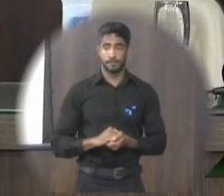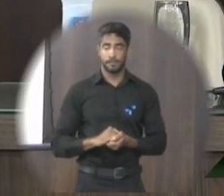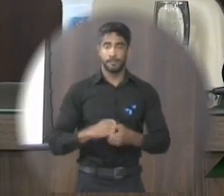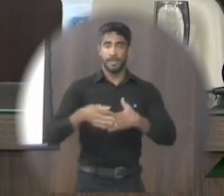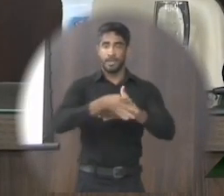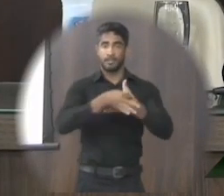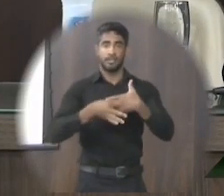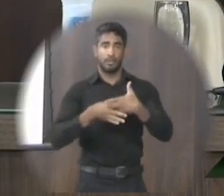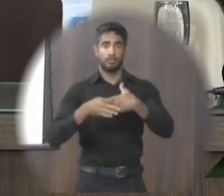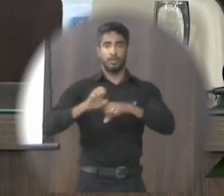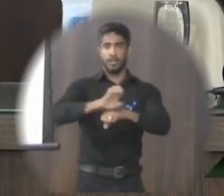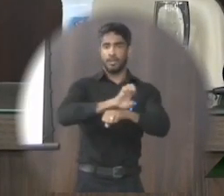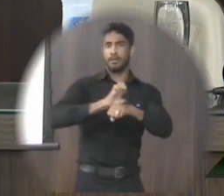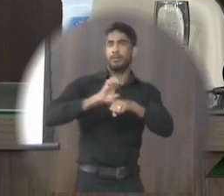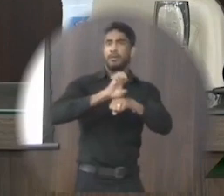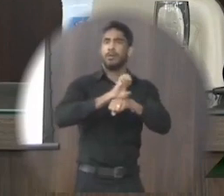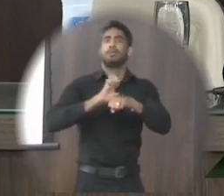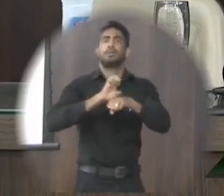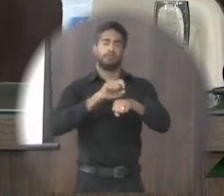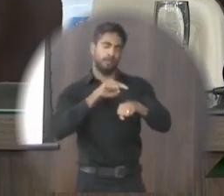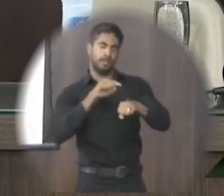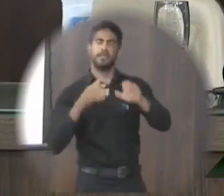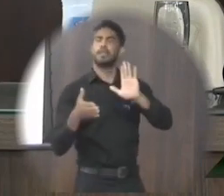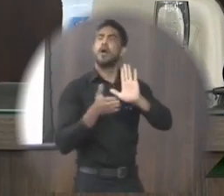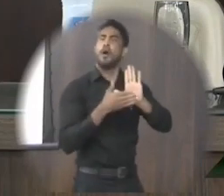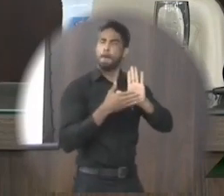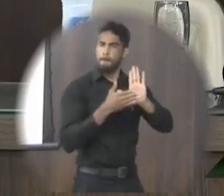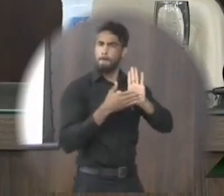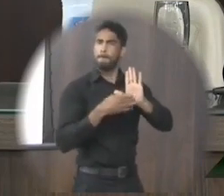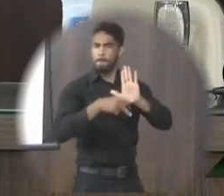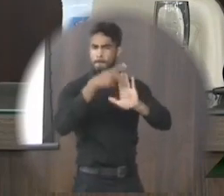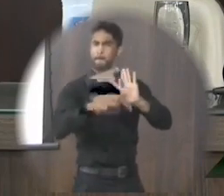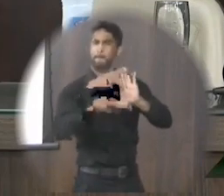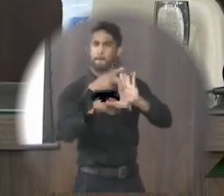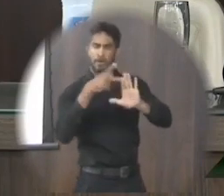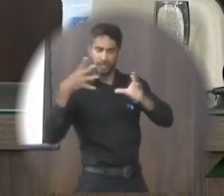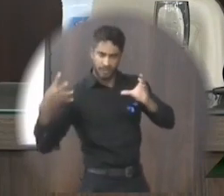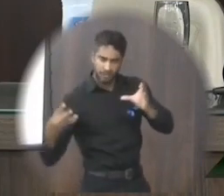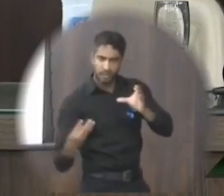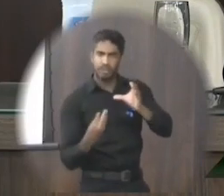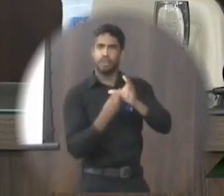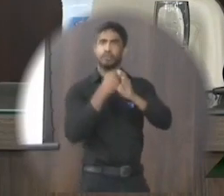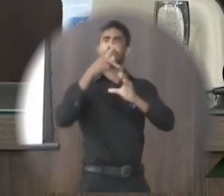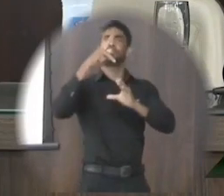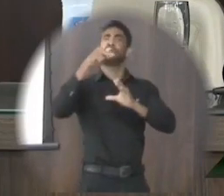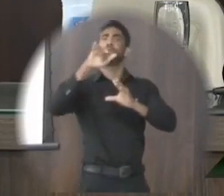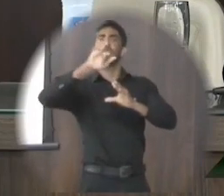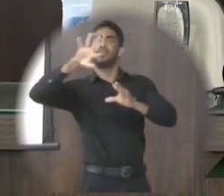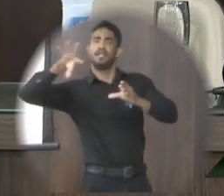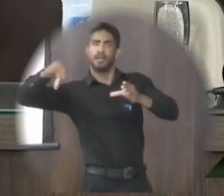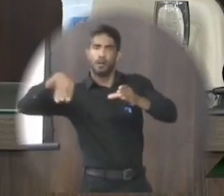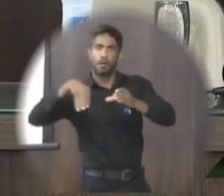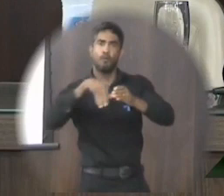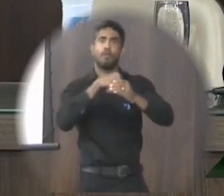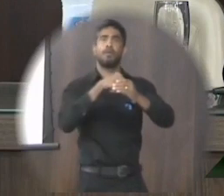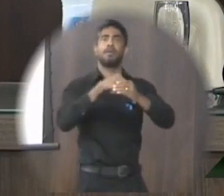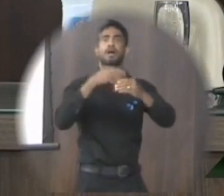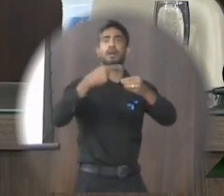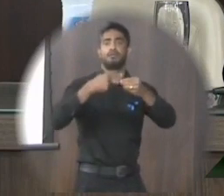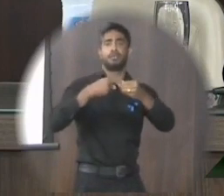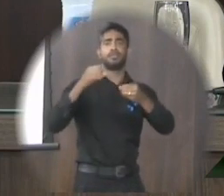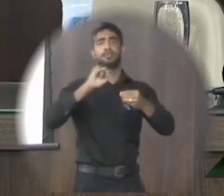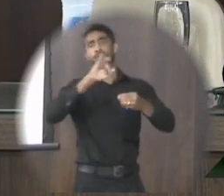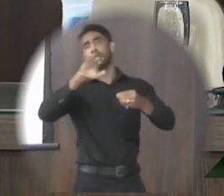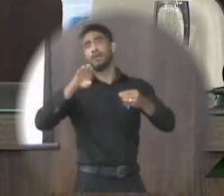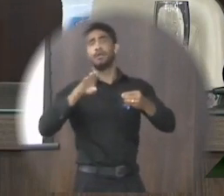De autoria do Poder Executivo, o referido projeto institui o regime de previdência complementar no âmbito do município de